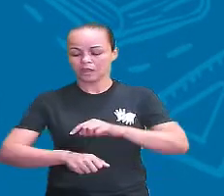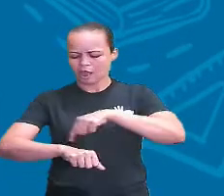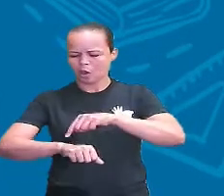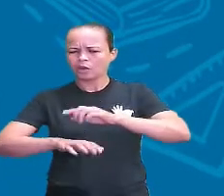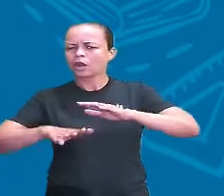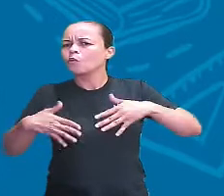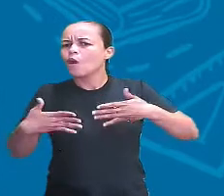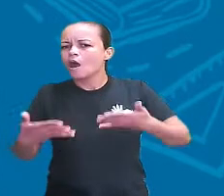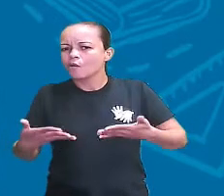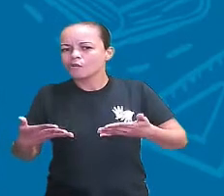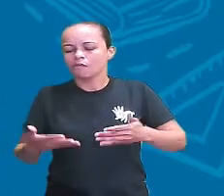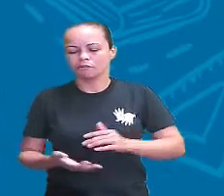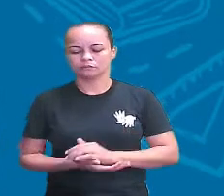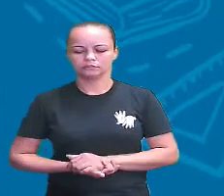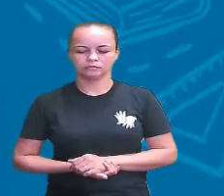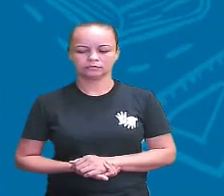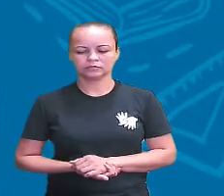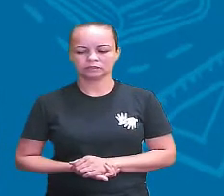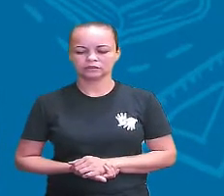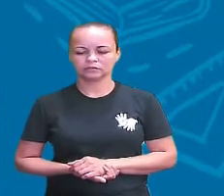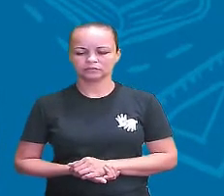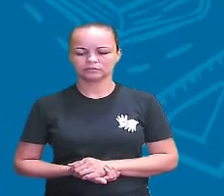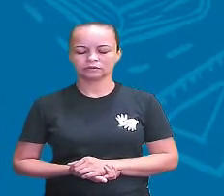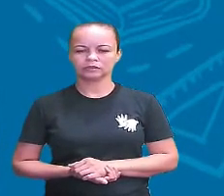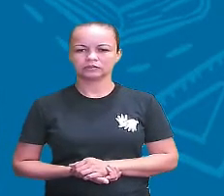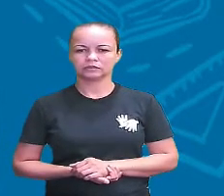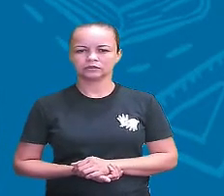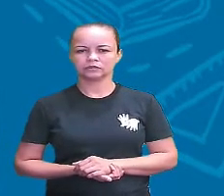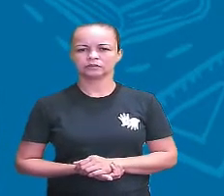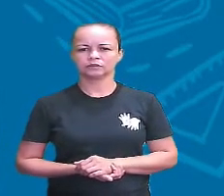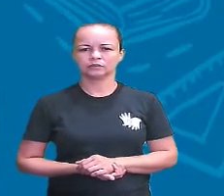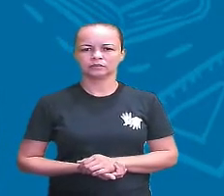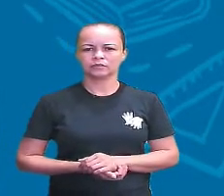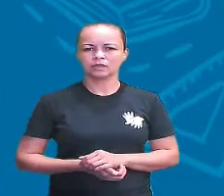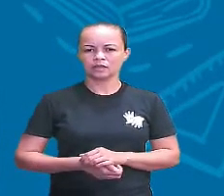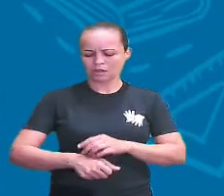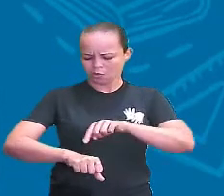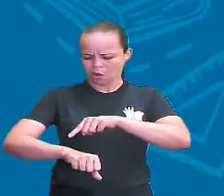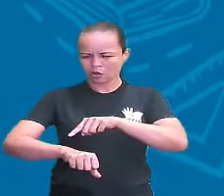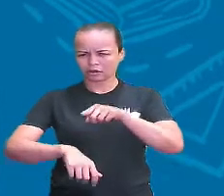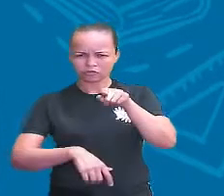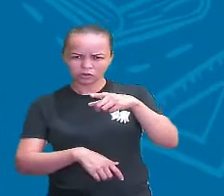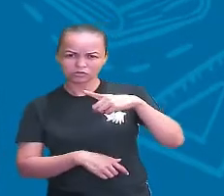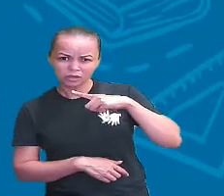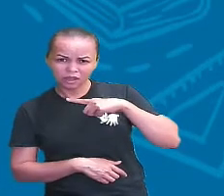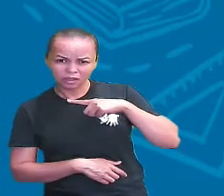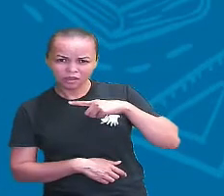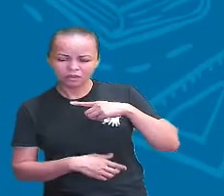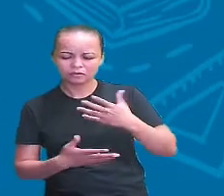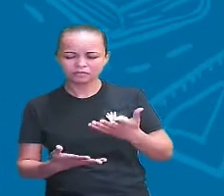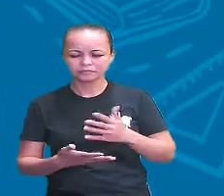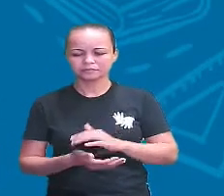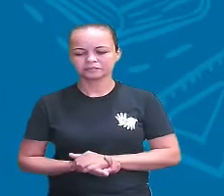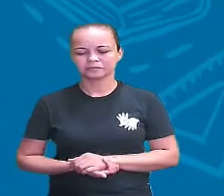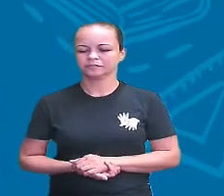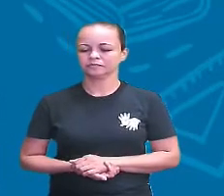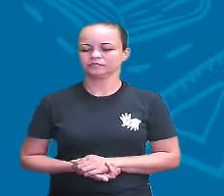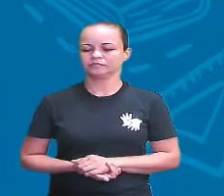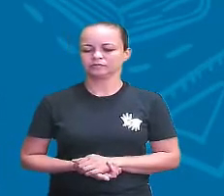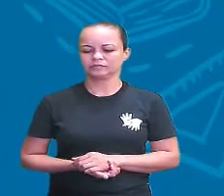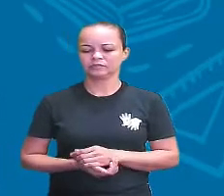saber qual é a hora. Have you got the time? Você tem hora. Do you have the